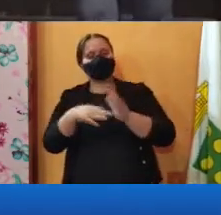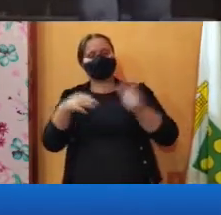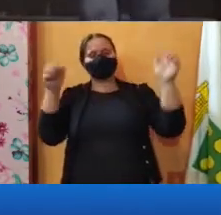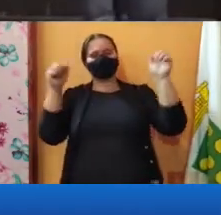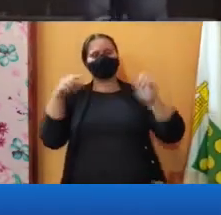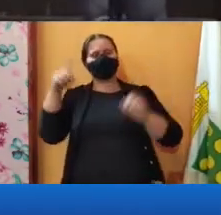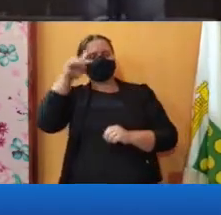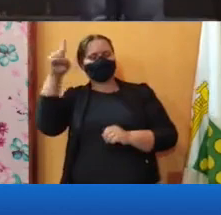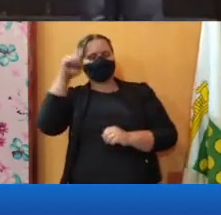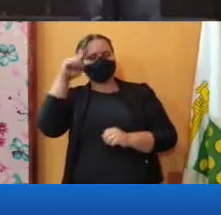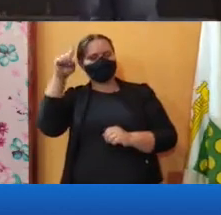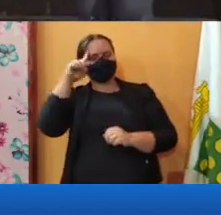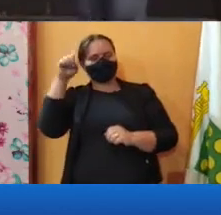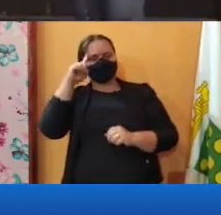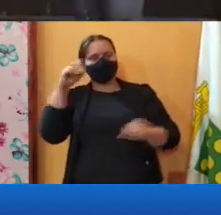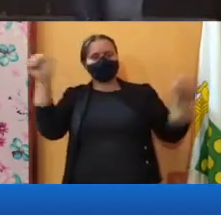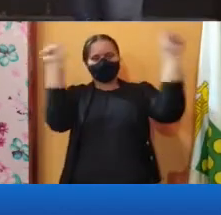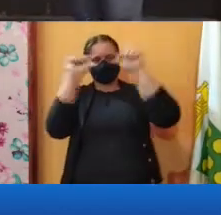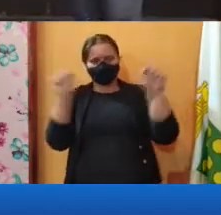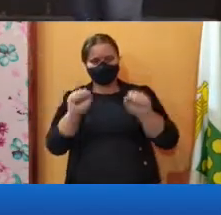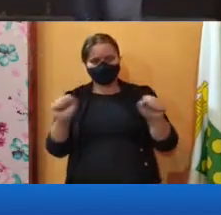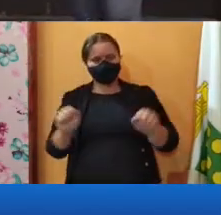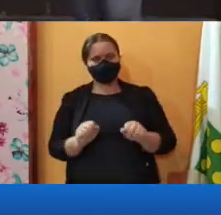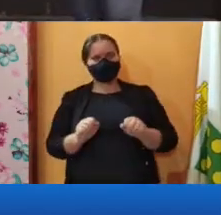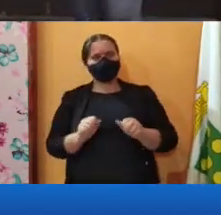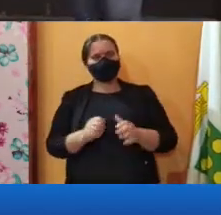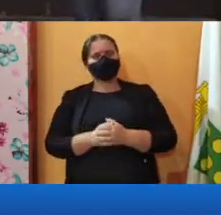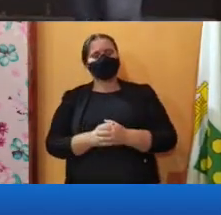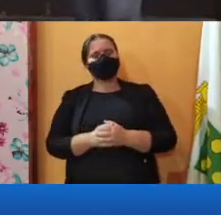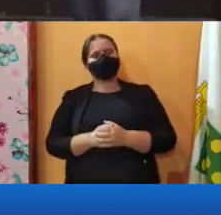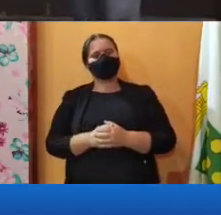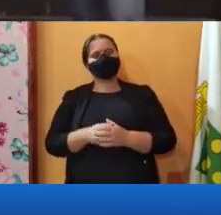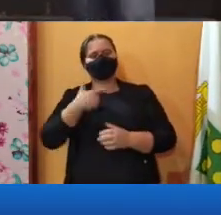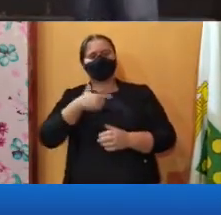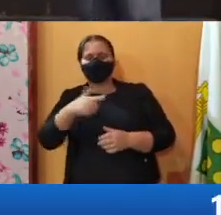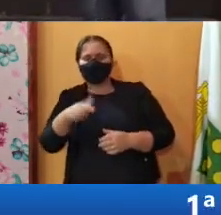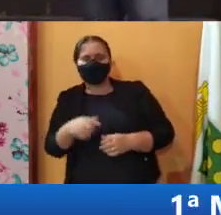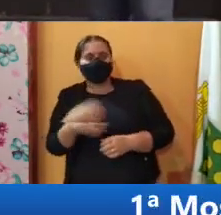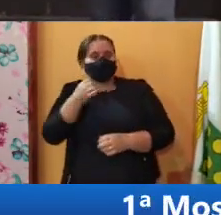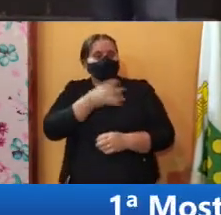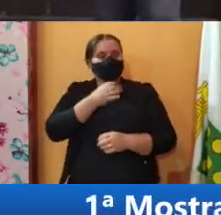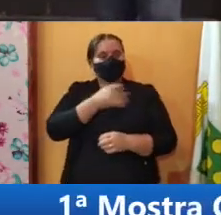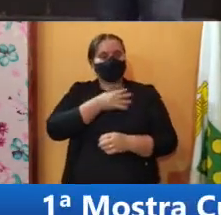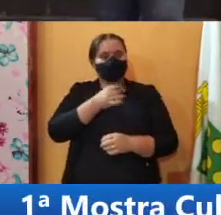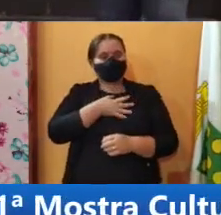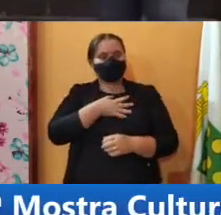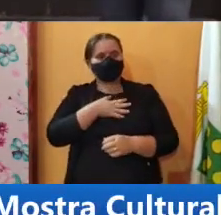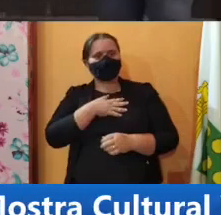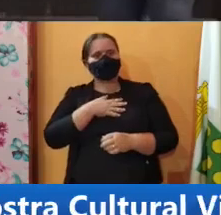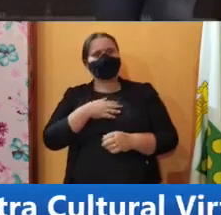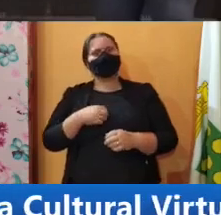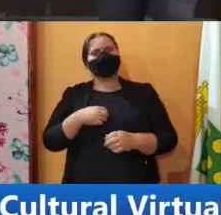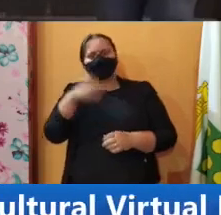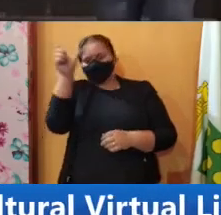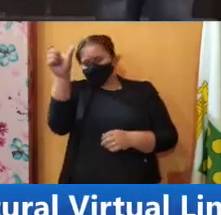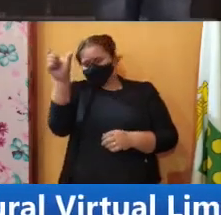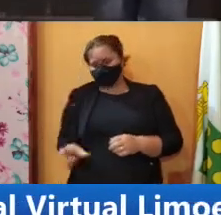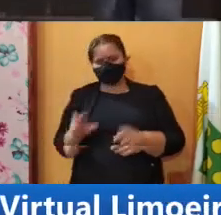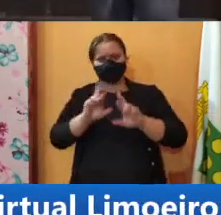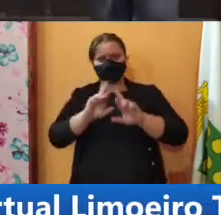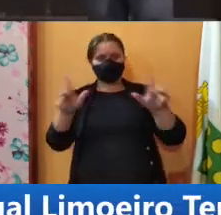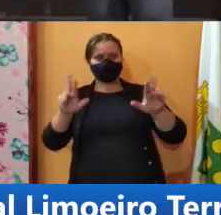Todos os dias, artistas enfrentam o desafio financeiro de viver um estilo de vida independente,